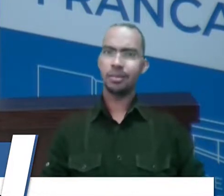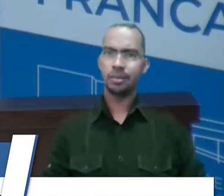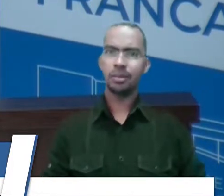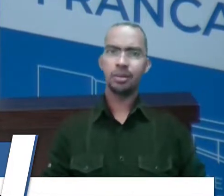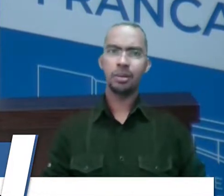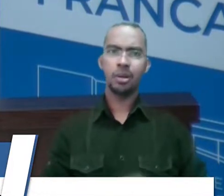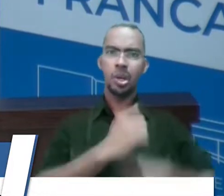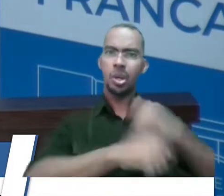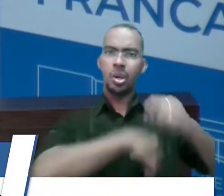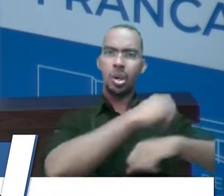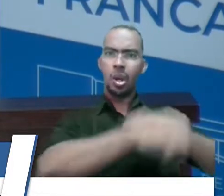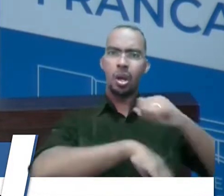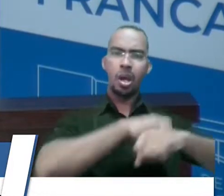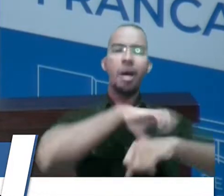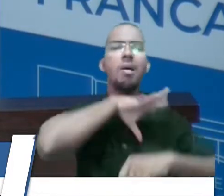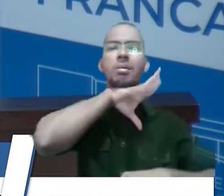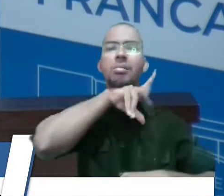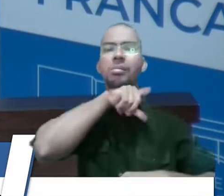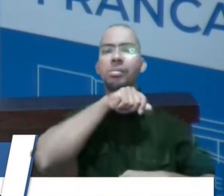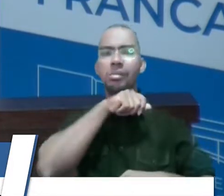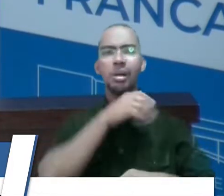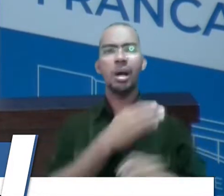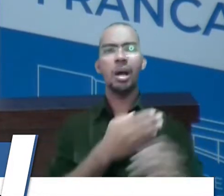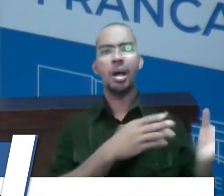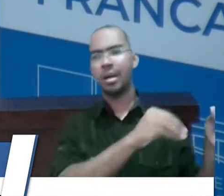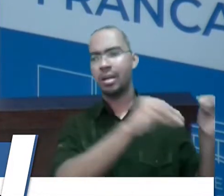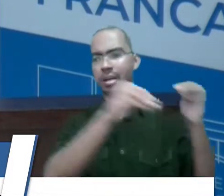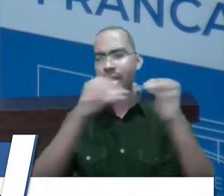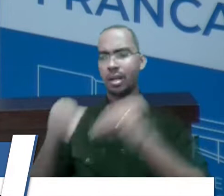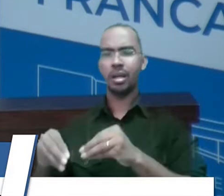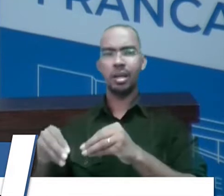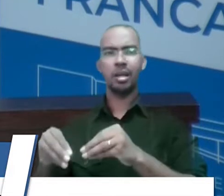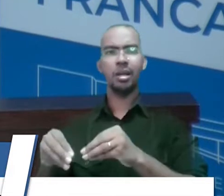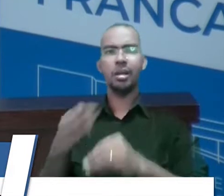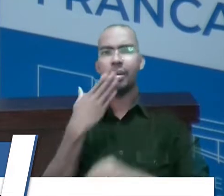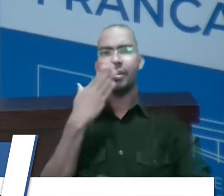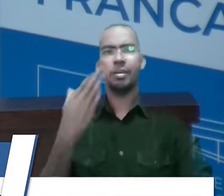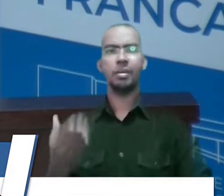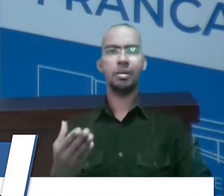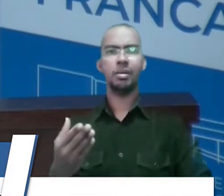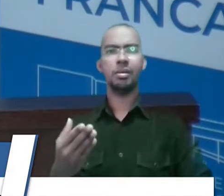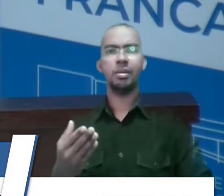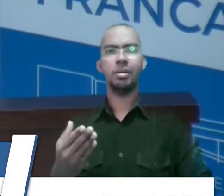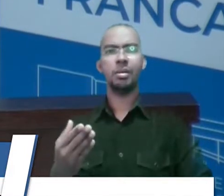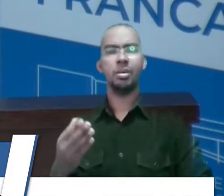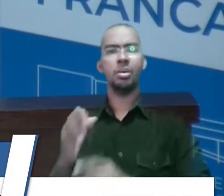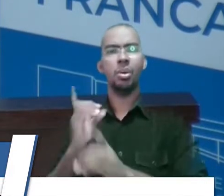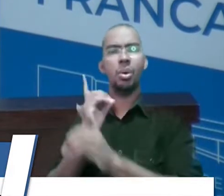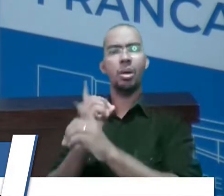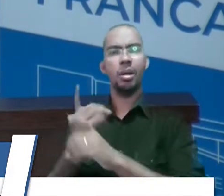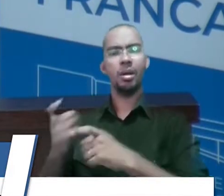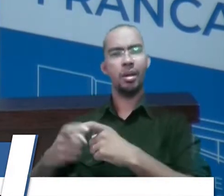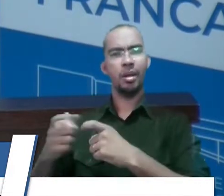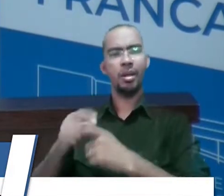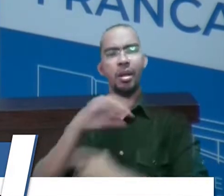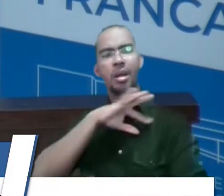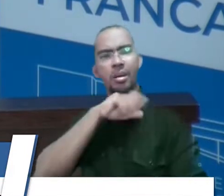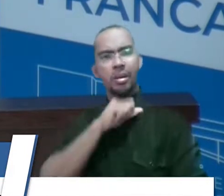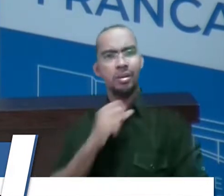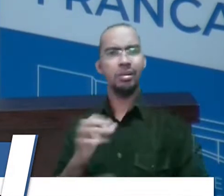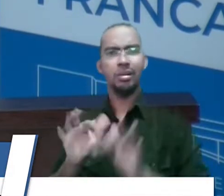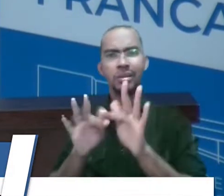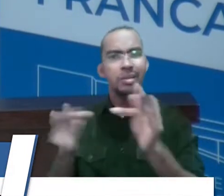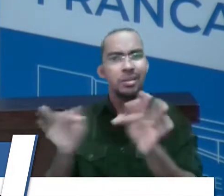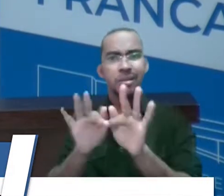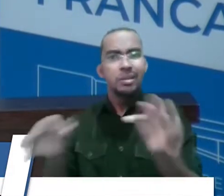animal, levar ele até a portaria e solicitar o Vetmóvel. Uma coisa simples